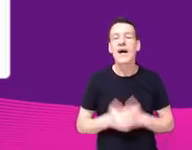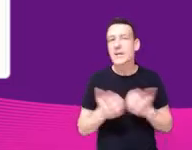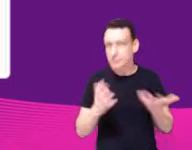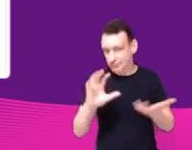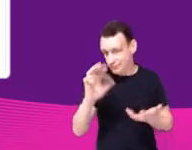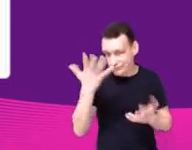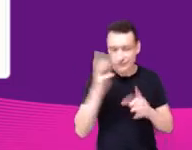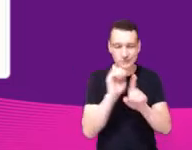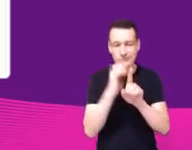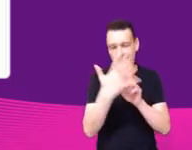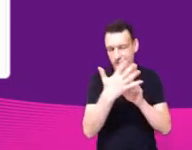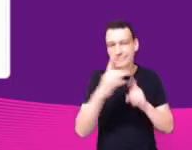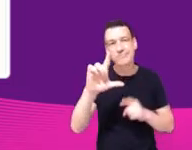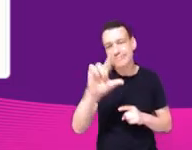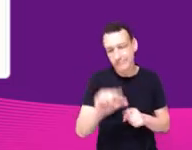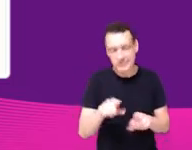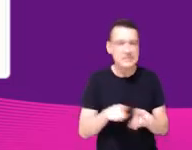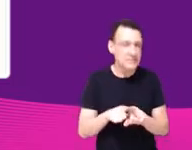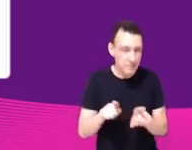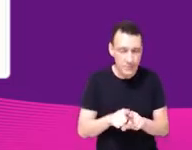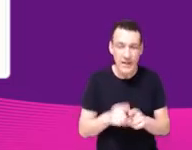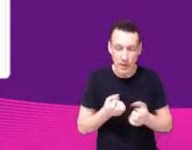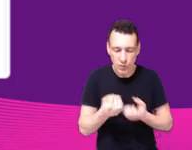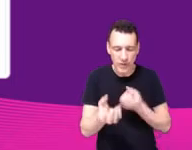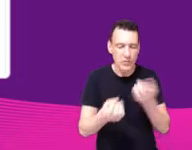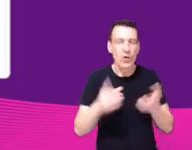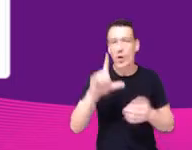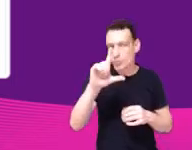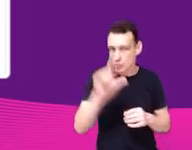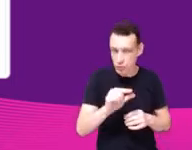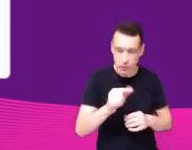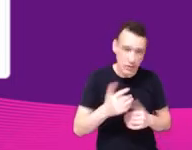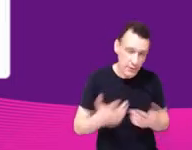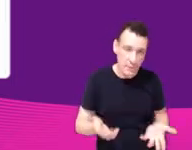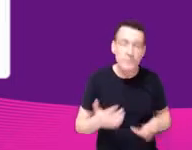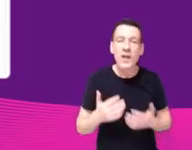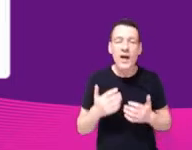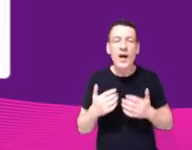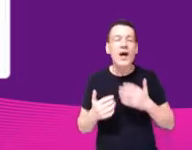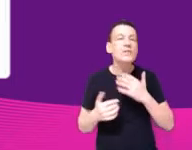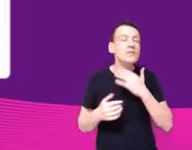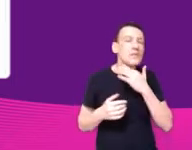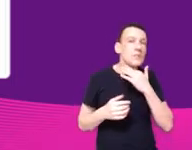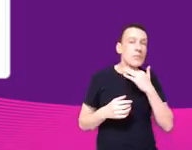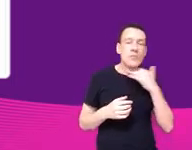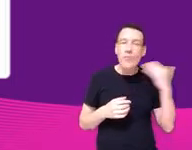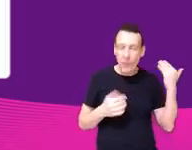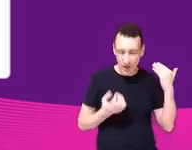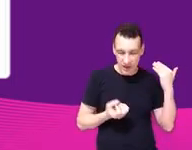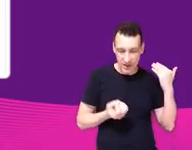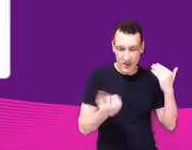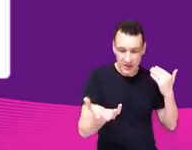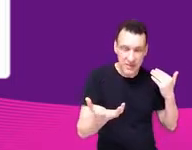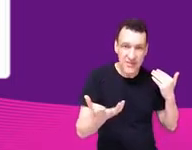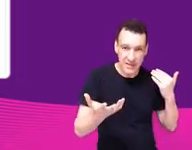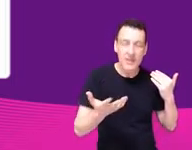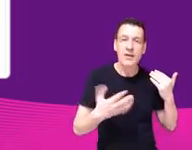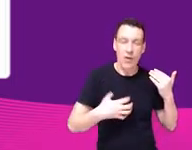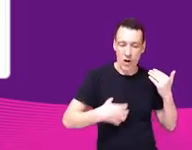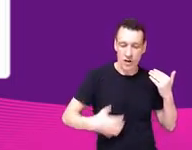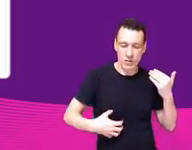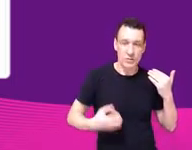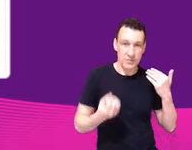diminuição do número de doadores, uma diminuição do número de transplantes com doadores falecidos, a barra verde, e uma diminuição mais significativa no